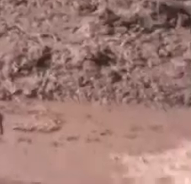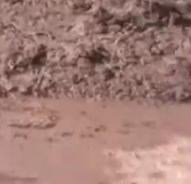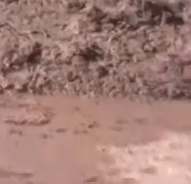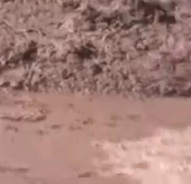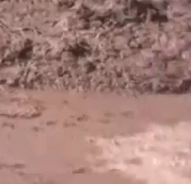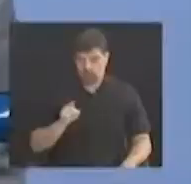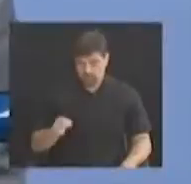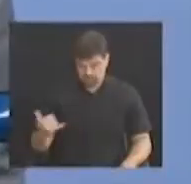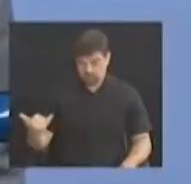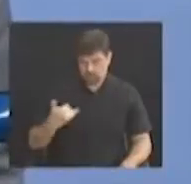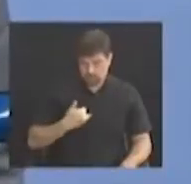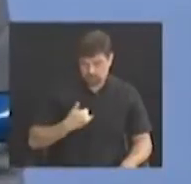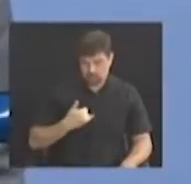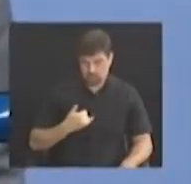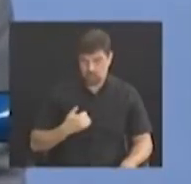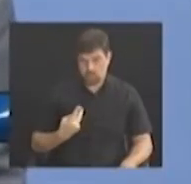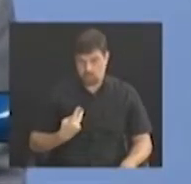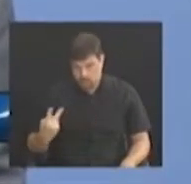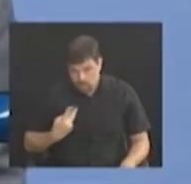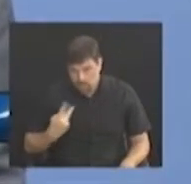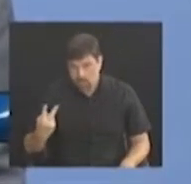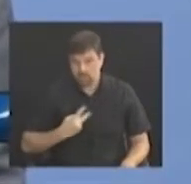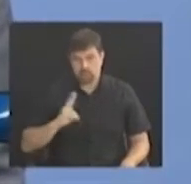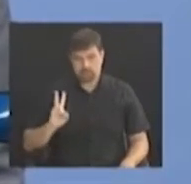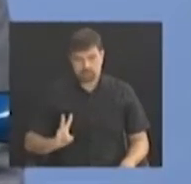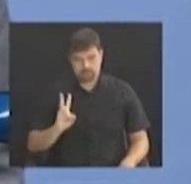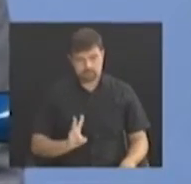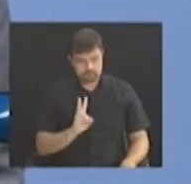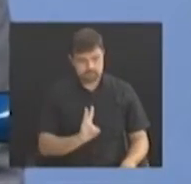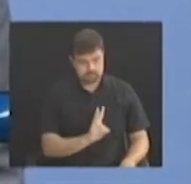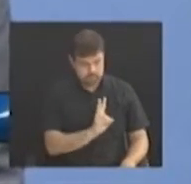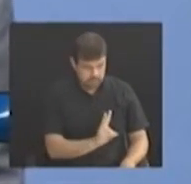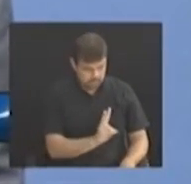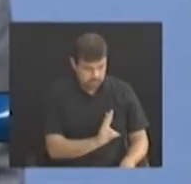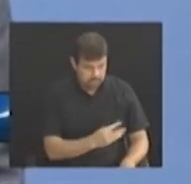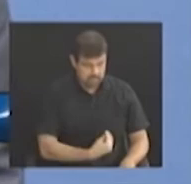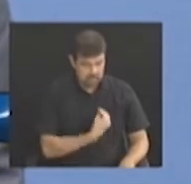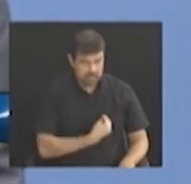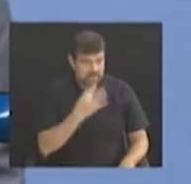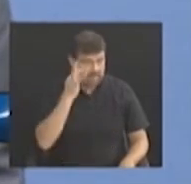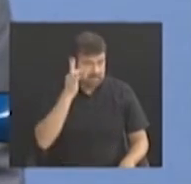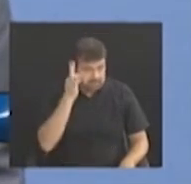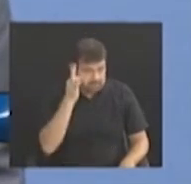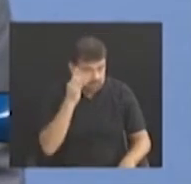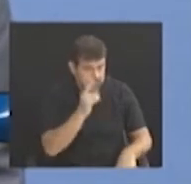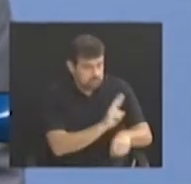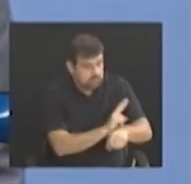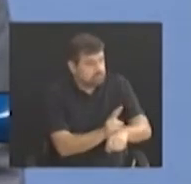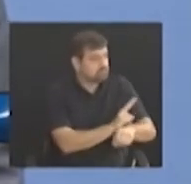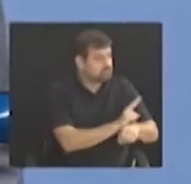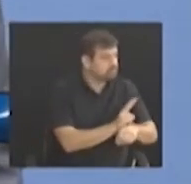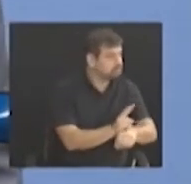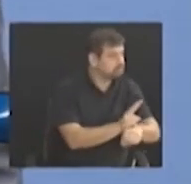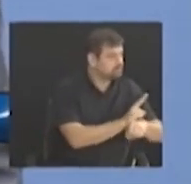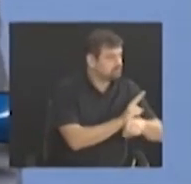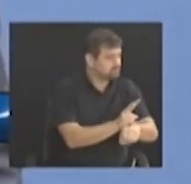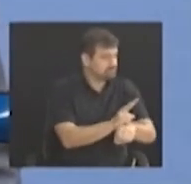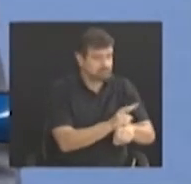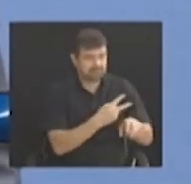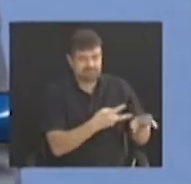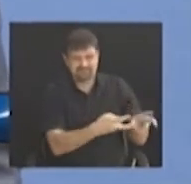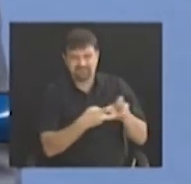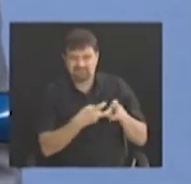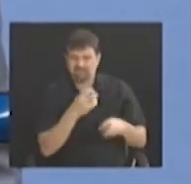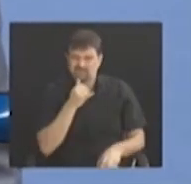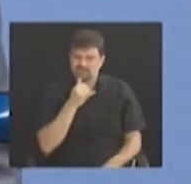a situação. Nós estivemos lá e fiscalizamos e vimos a